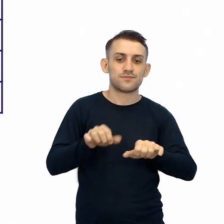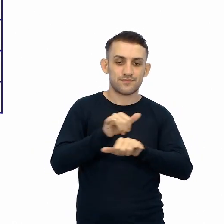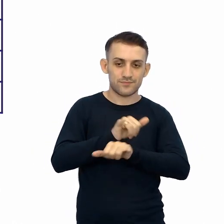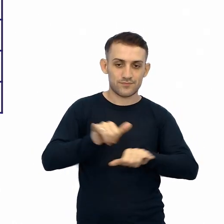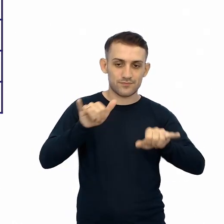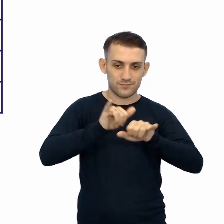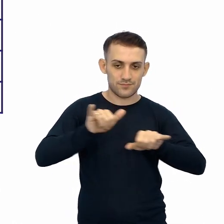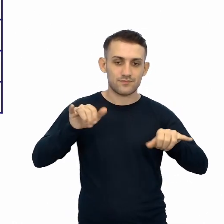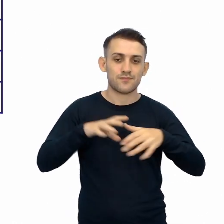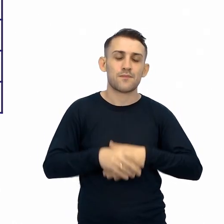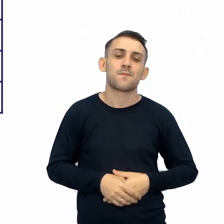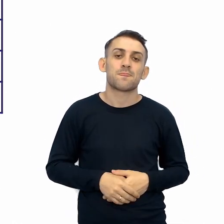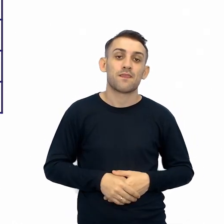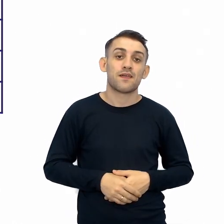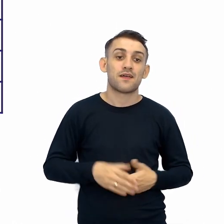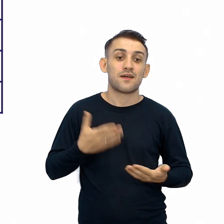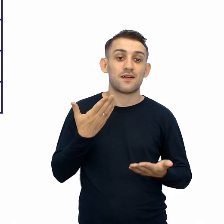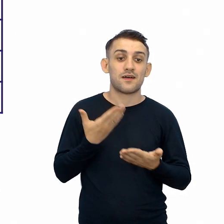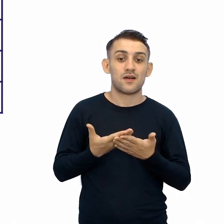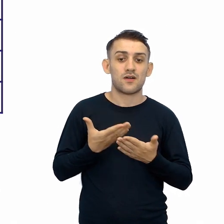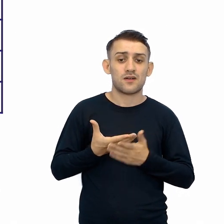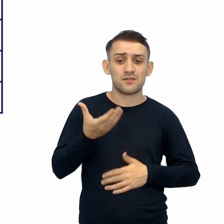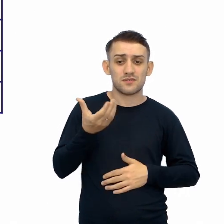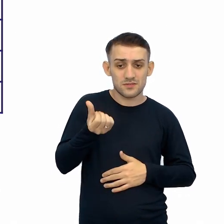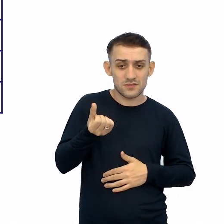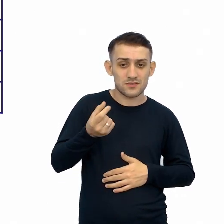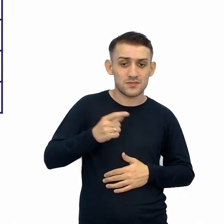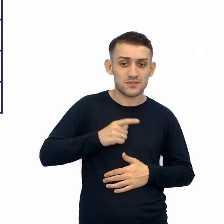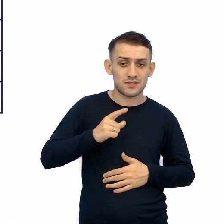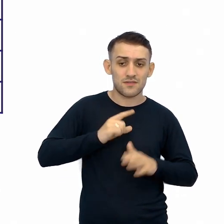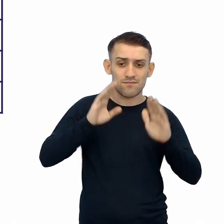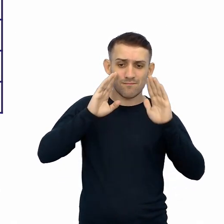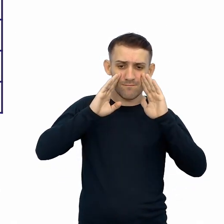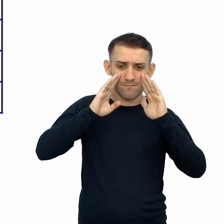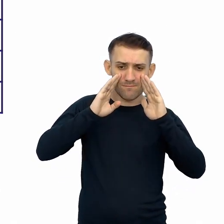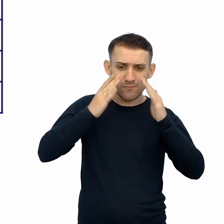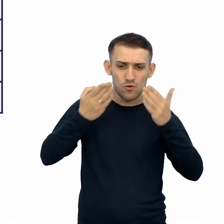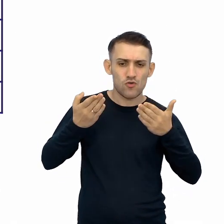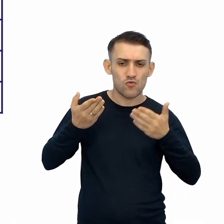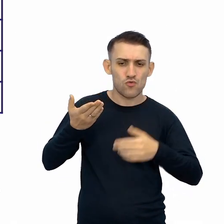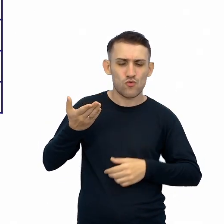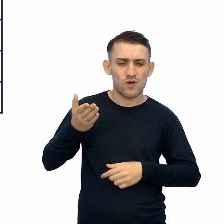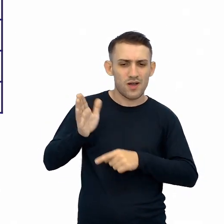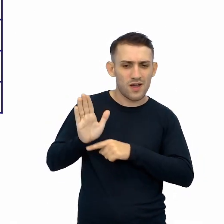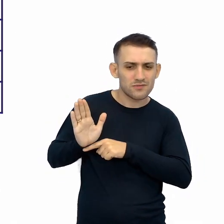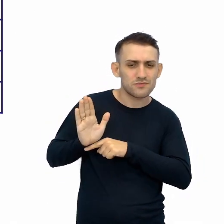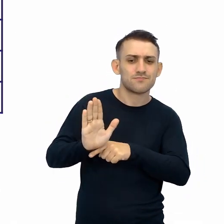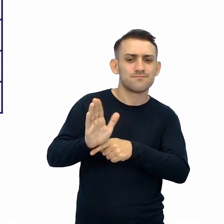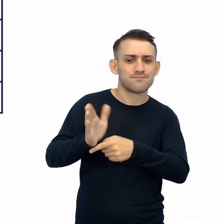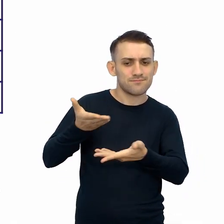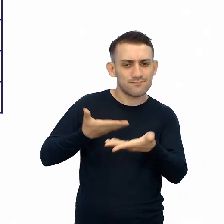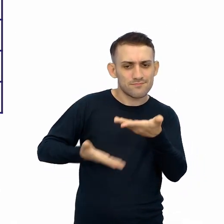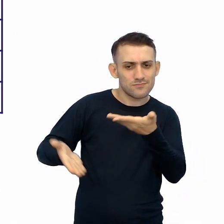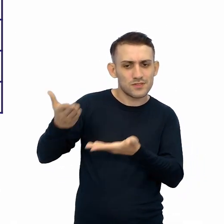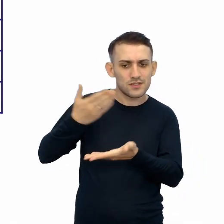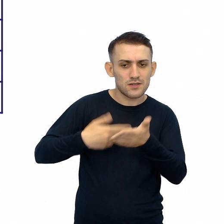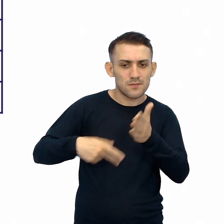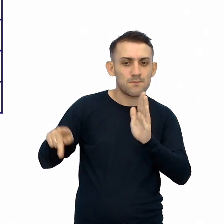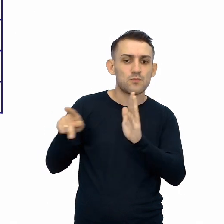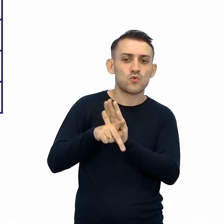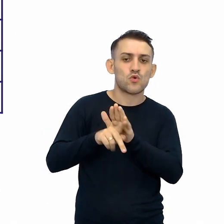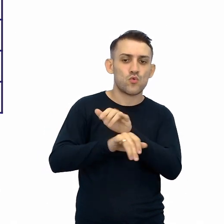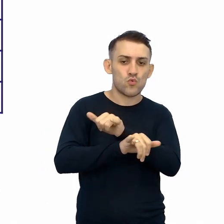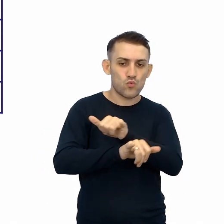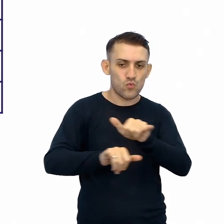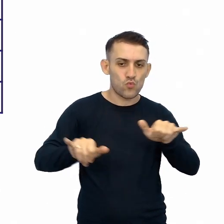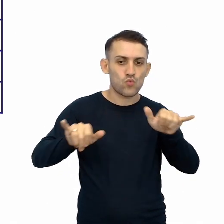aula 6 é destinada à elaboração colaborativa de uma notícia, perdão, à elaboração coletiva de uma